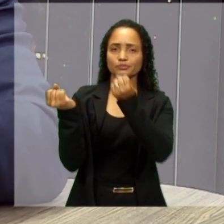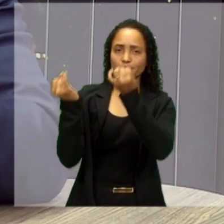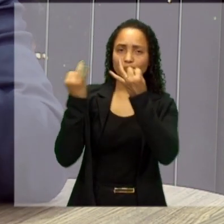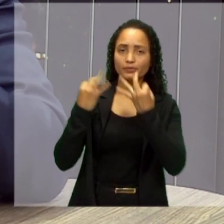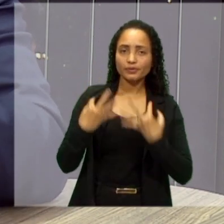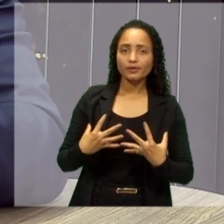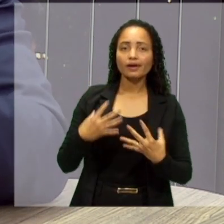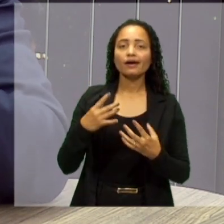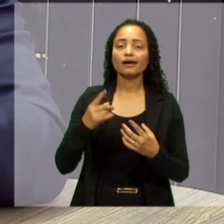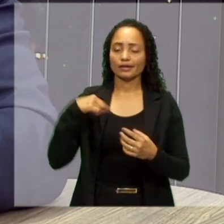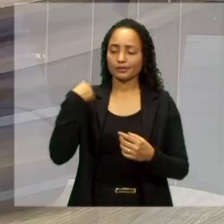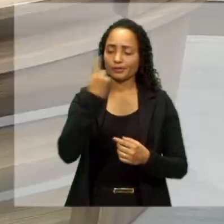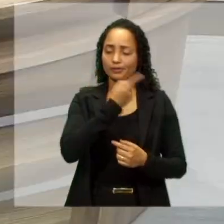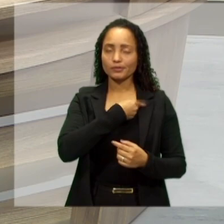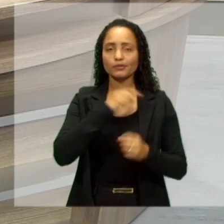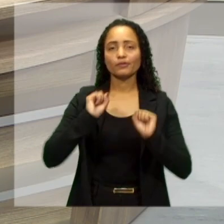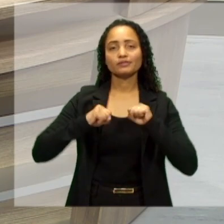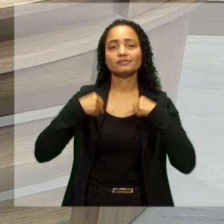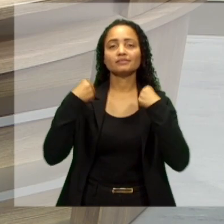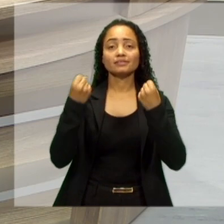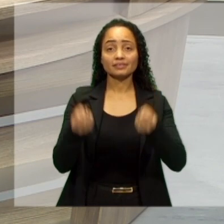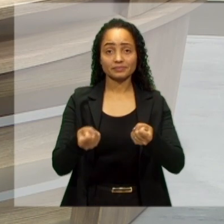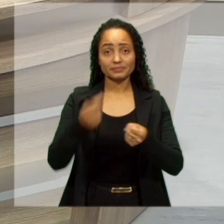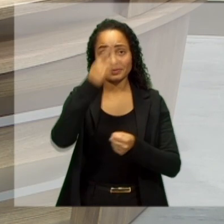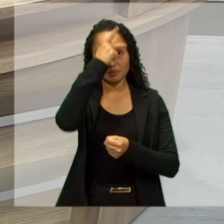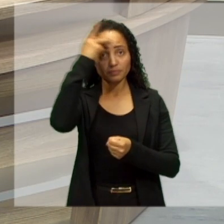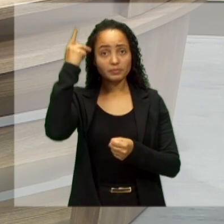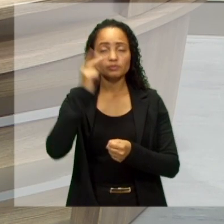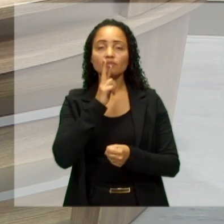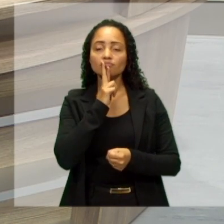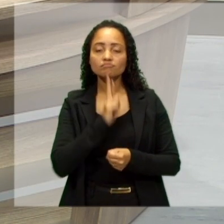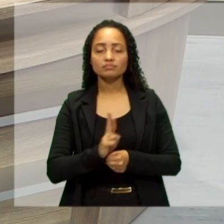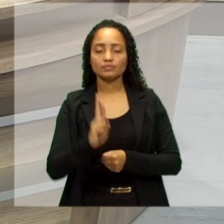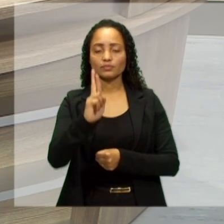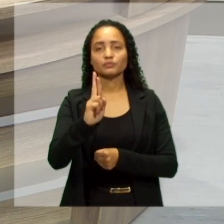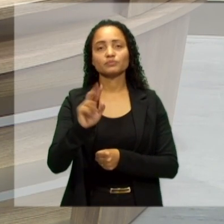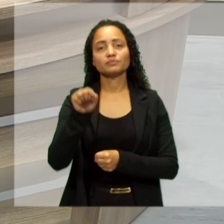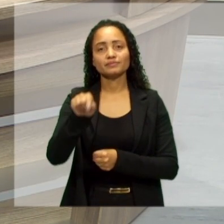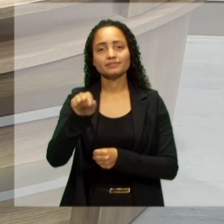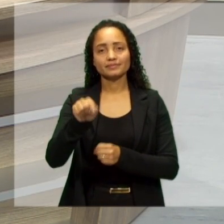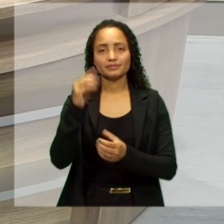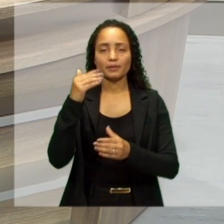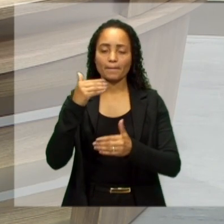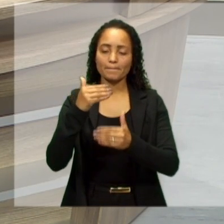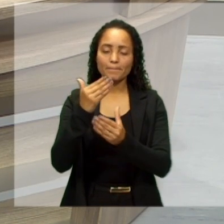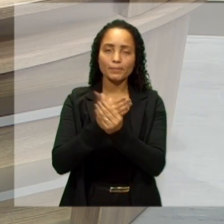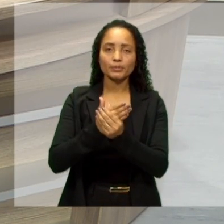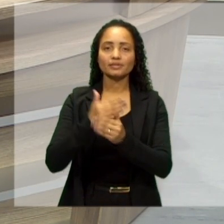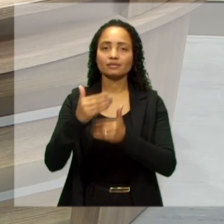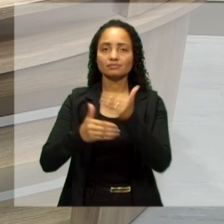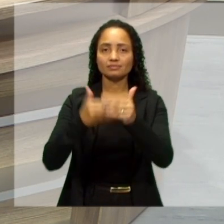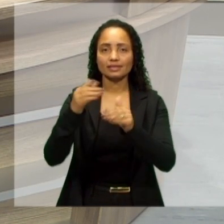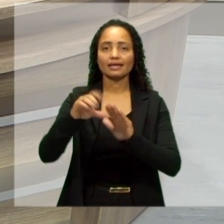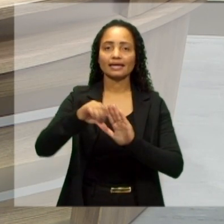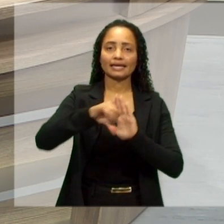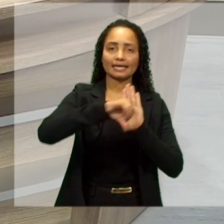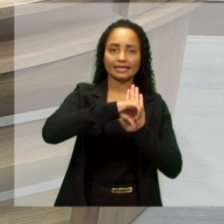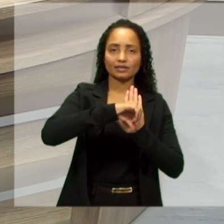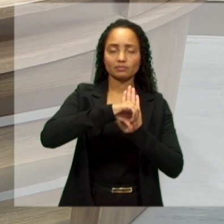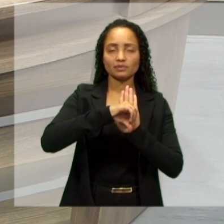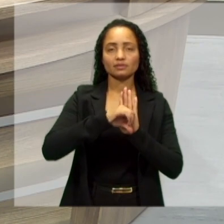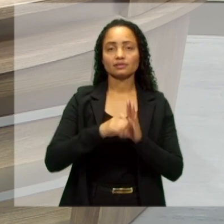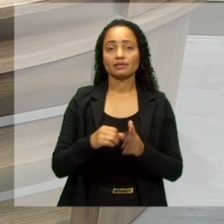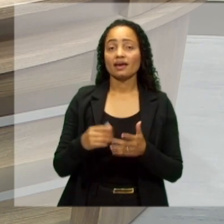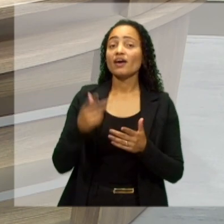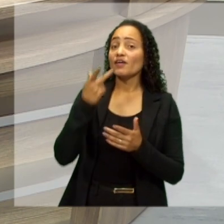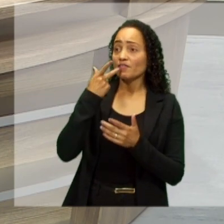defensor que defende quem responde um processo criminal. Essa é apenas uma das áreas de atuação. Eu diria hoje que o nosso... Eu digo que o